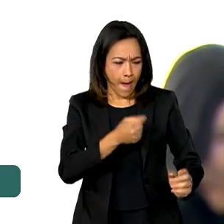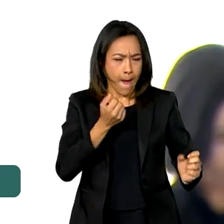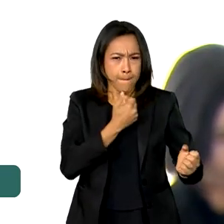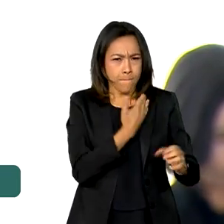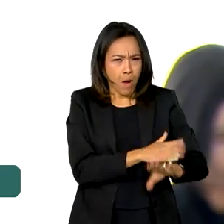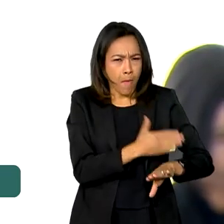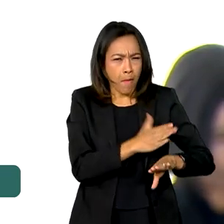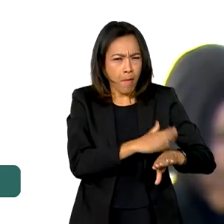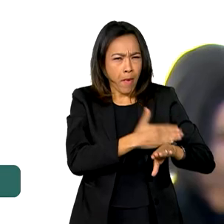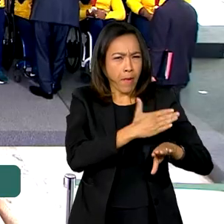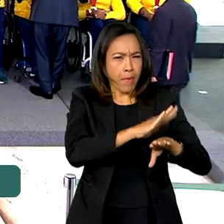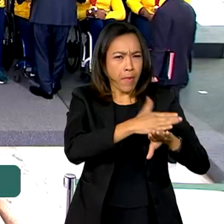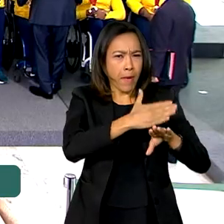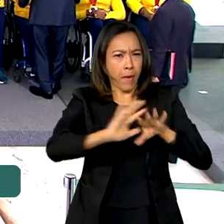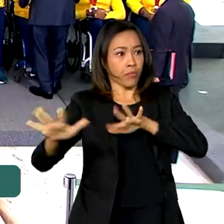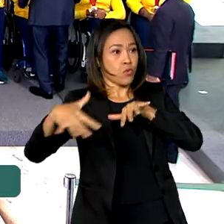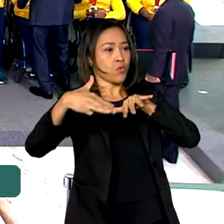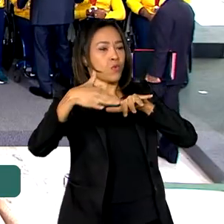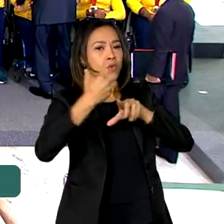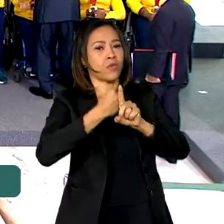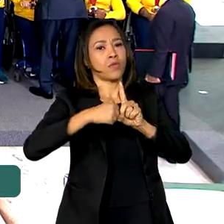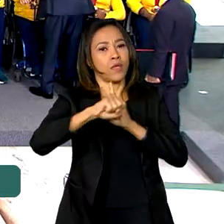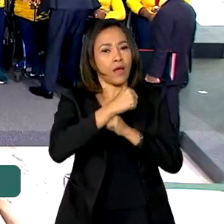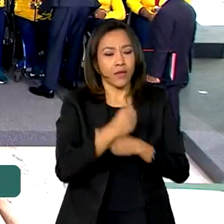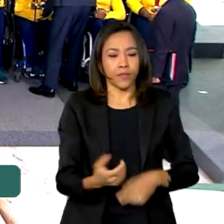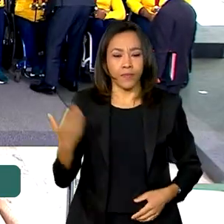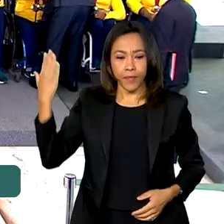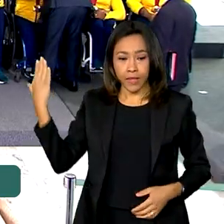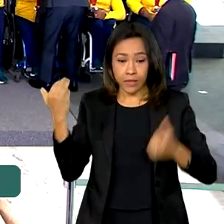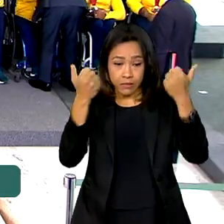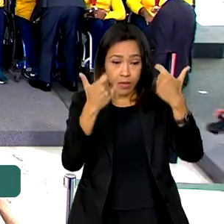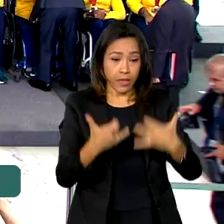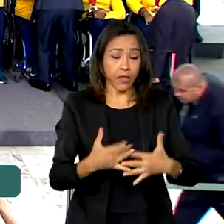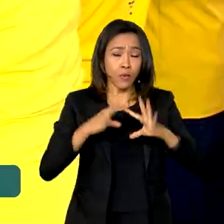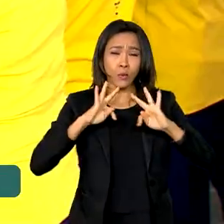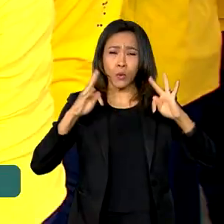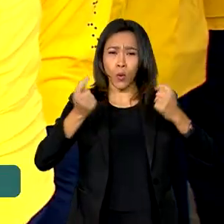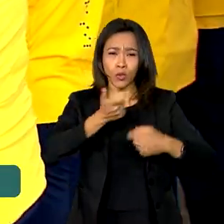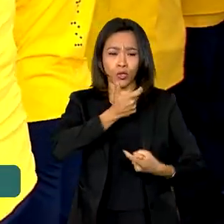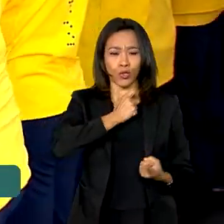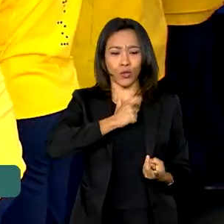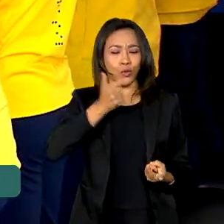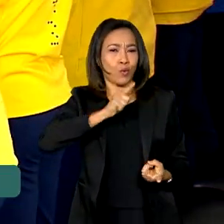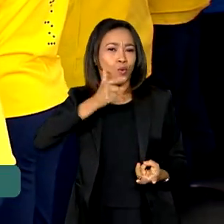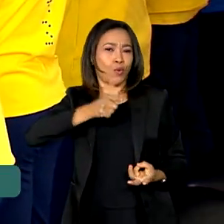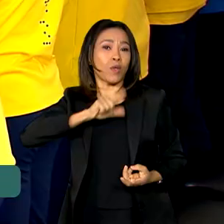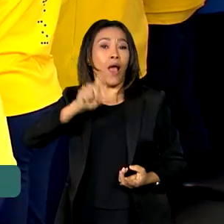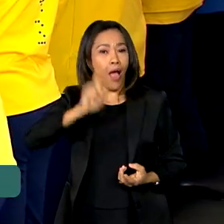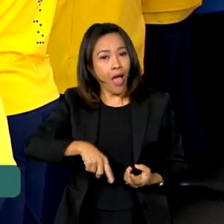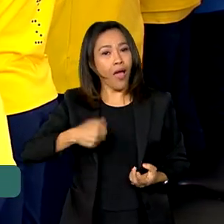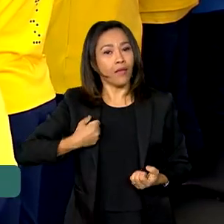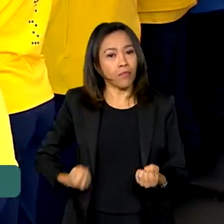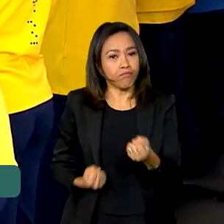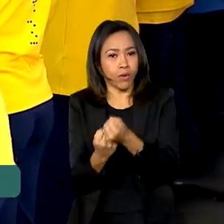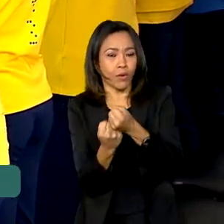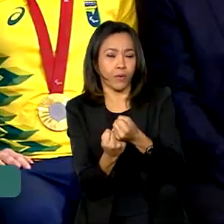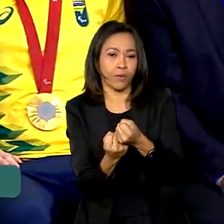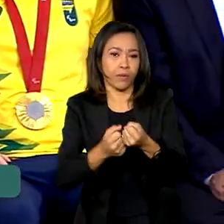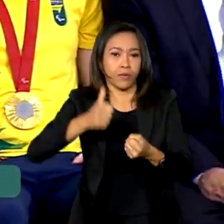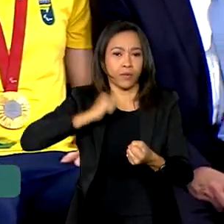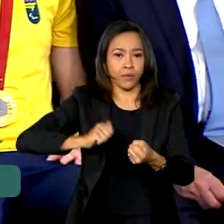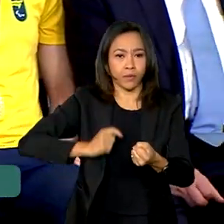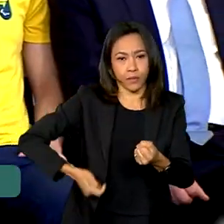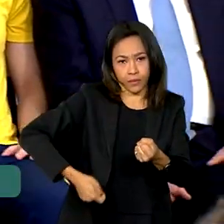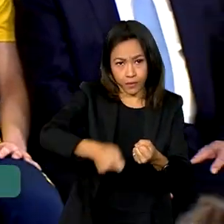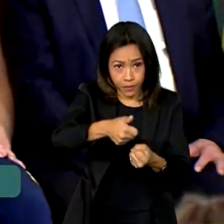desencadeando mudanças na sociedade. Todos os medalhistas na Paralimpíadas de Paris são atendidos pelo programa Bolsa Atleta